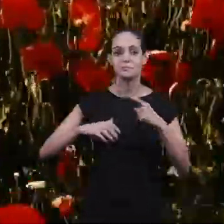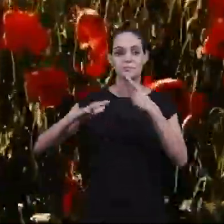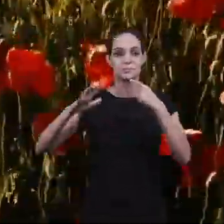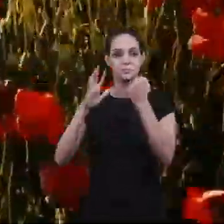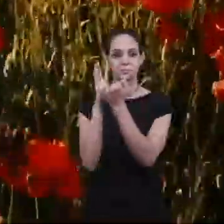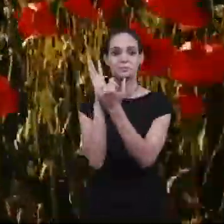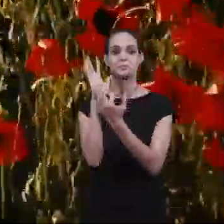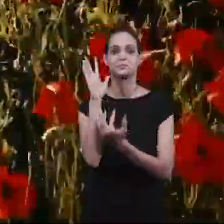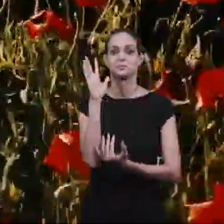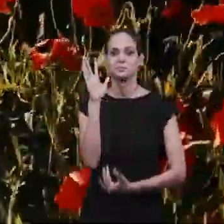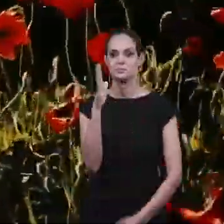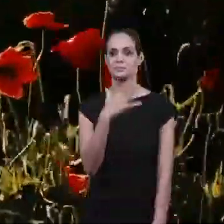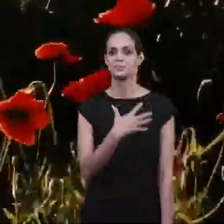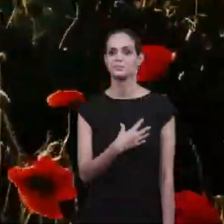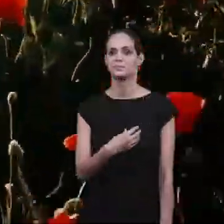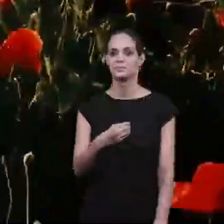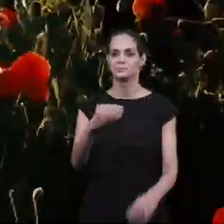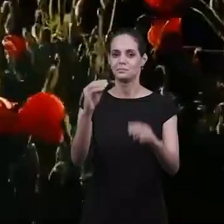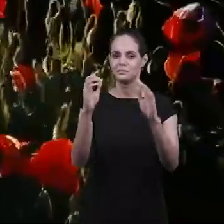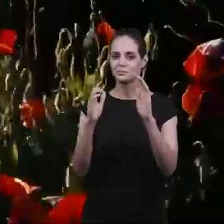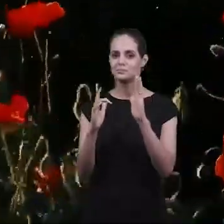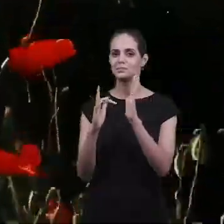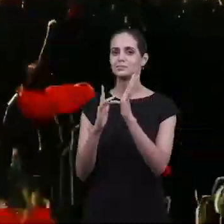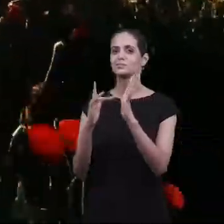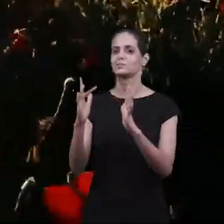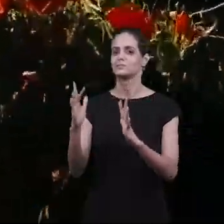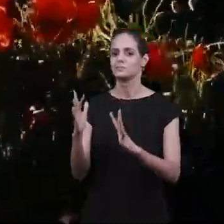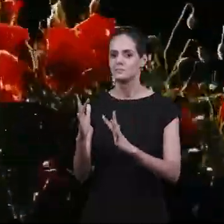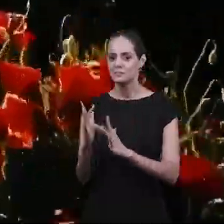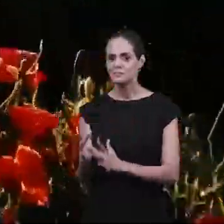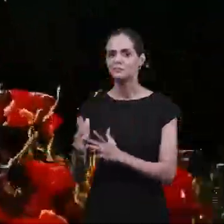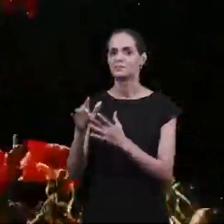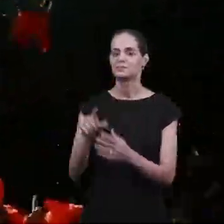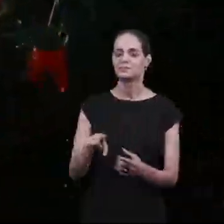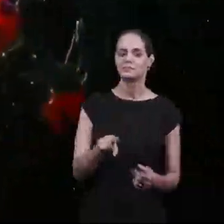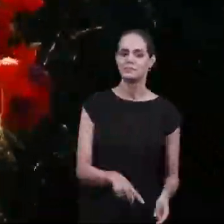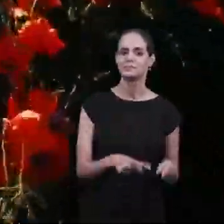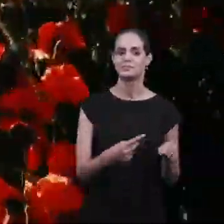no sangue do Filho Jesus.